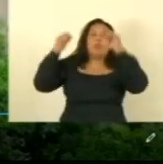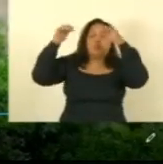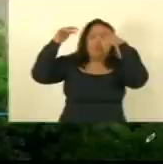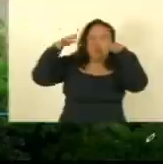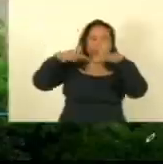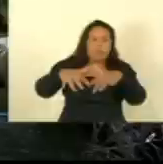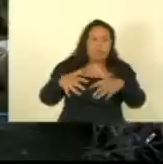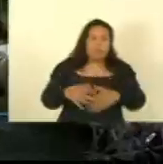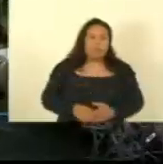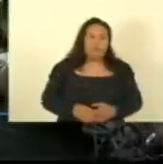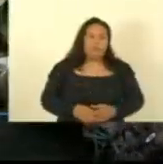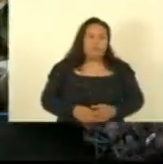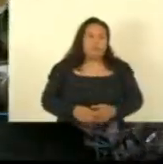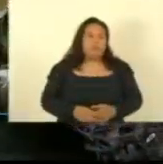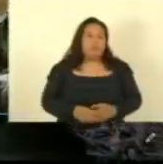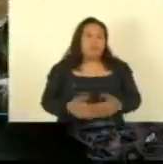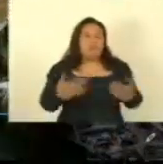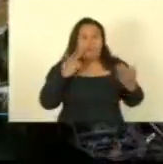Ó.